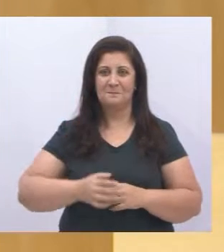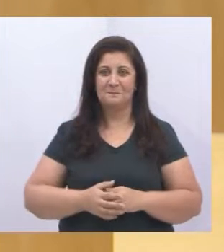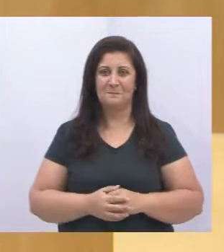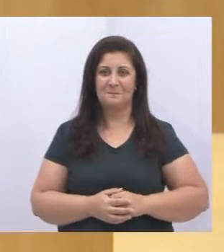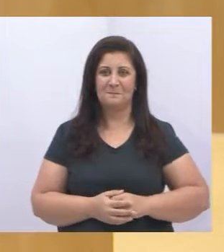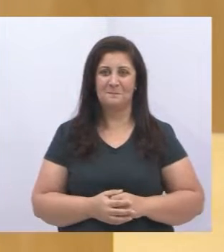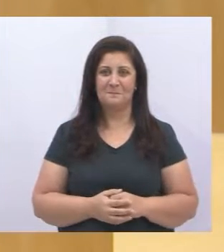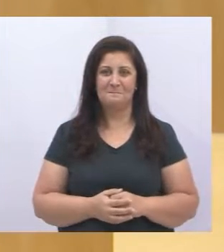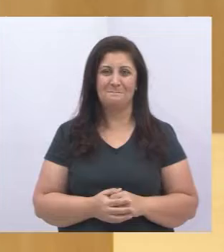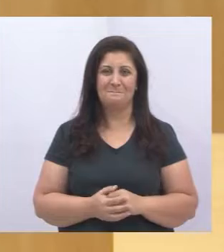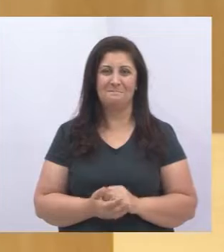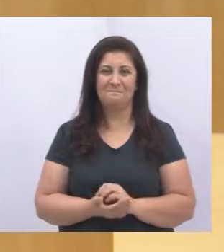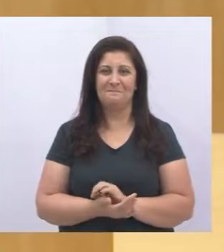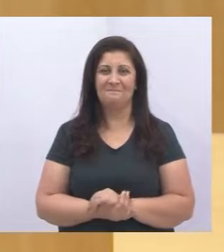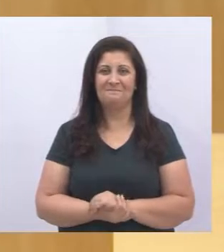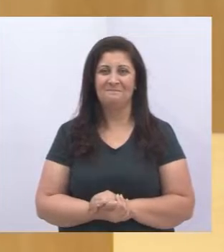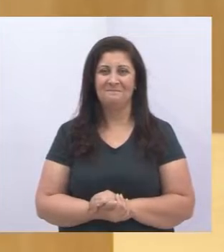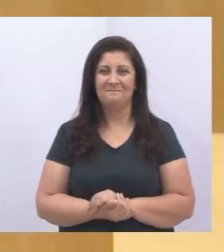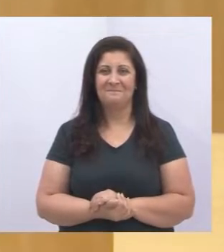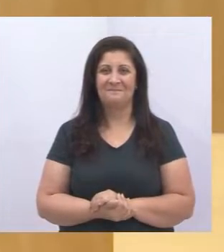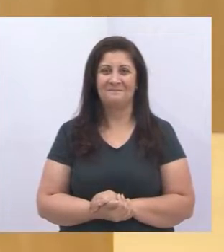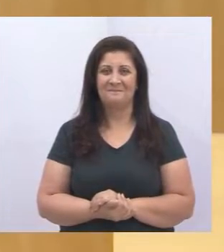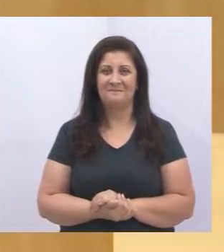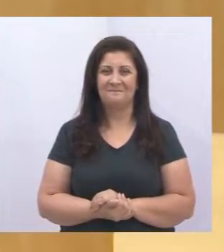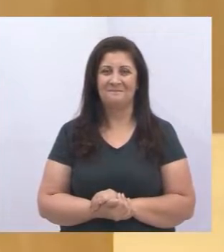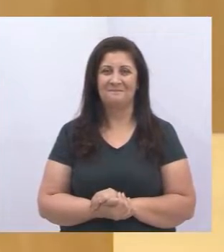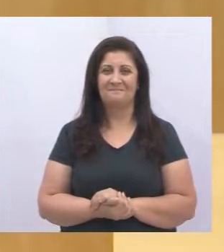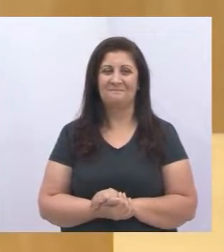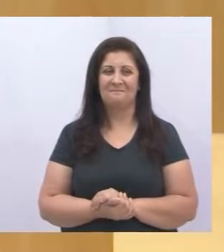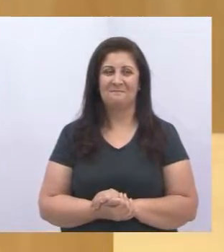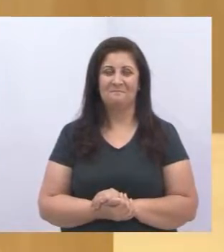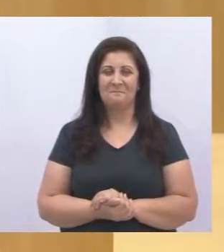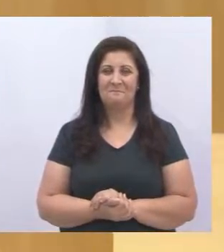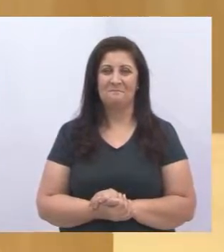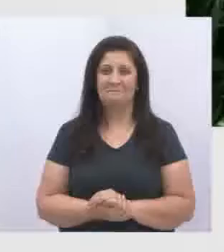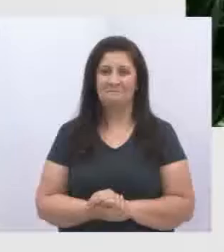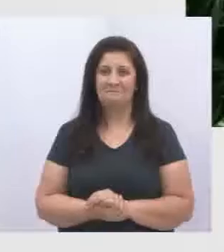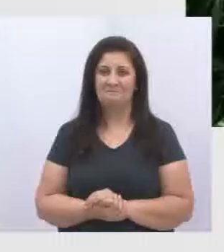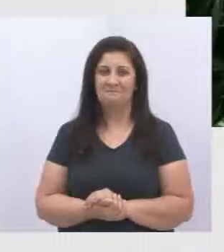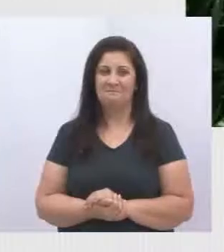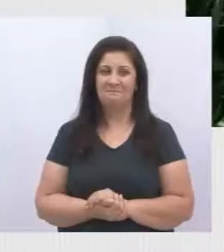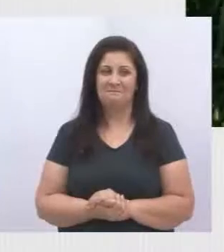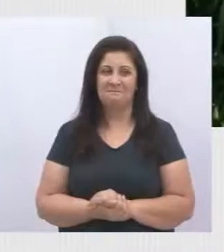Jacareí ao Limoeiro de São José dos Campos. Por favor.